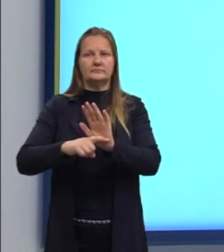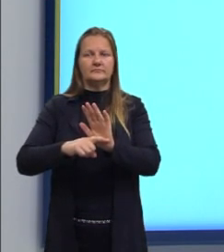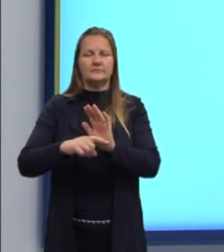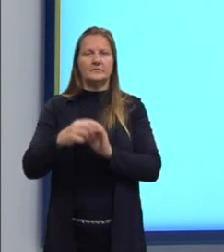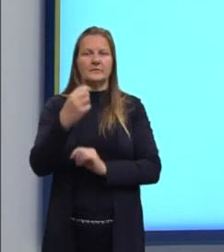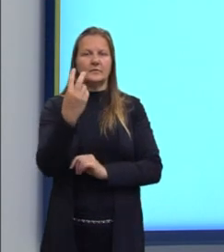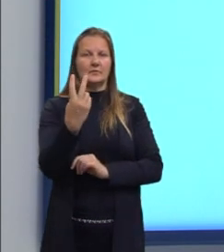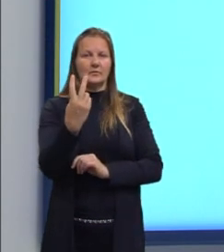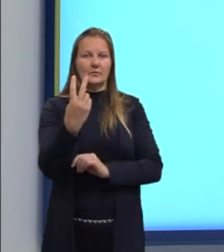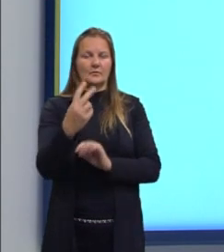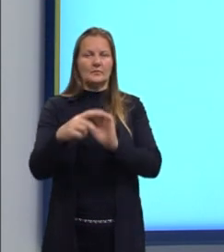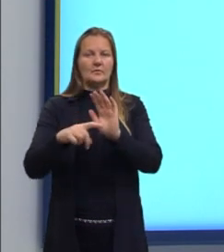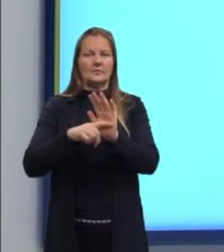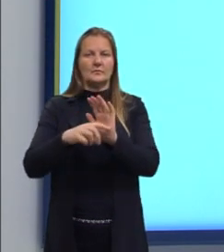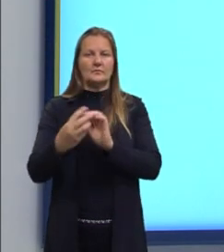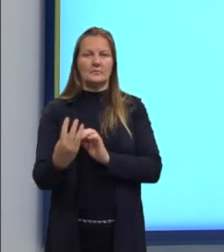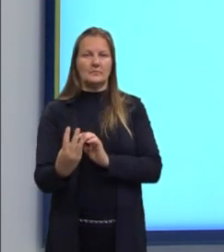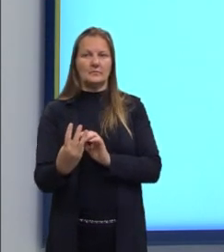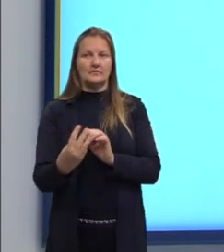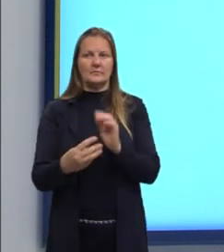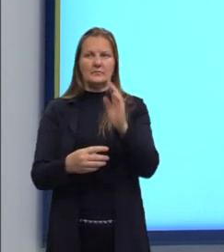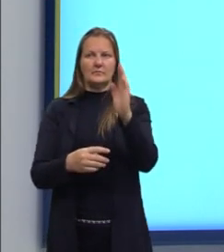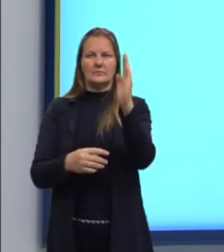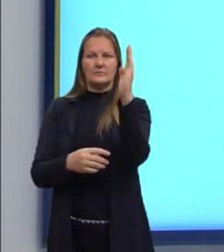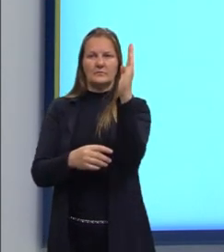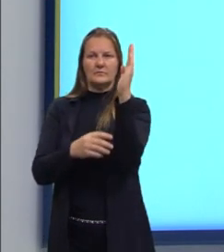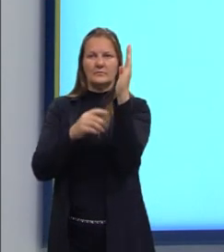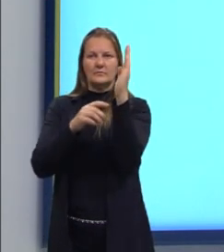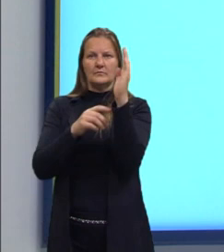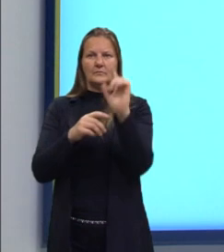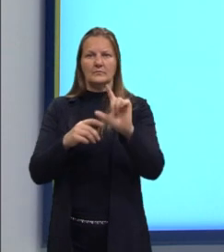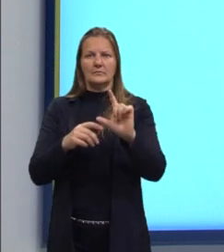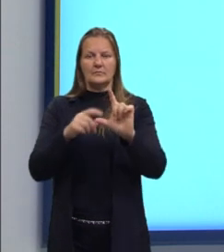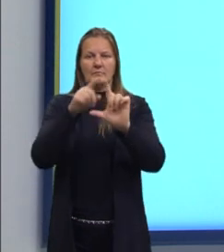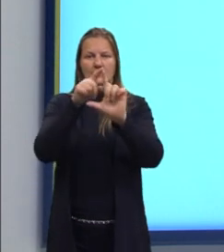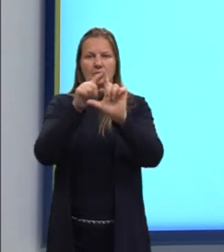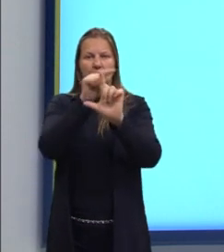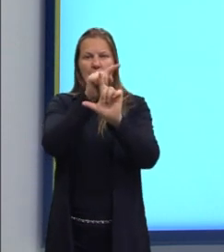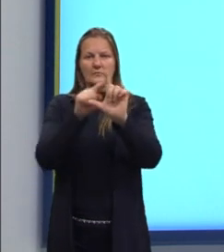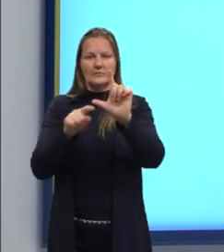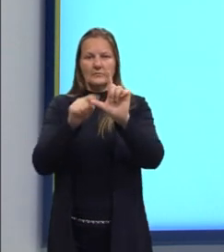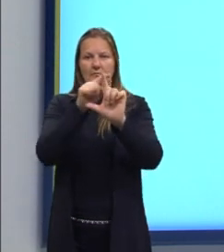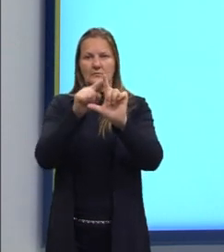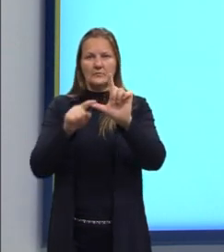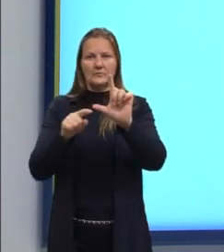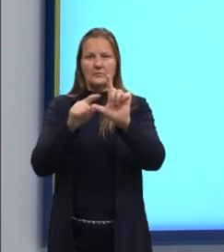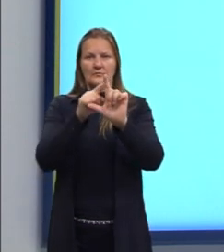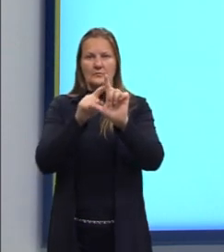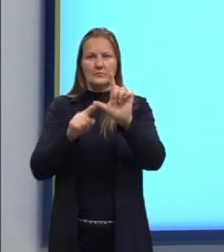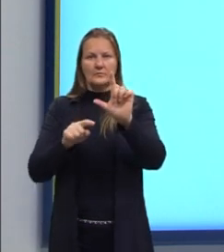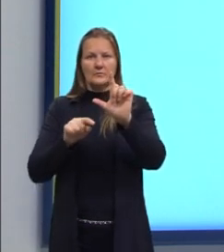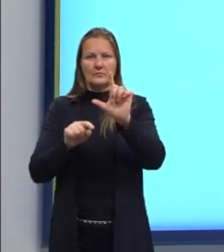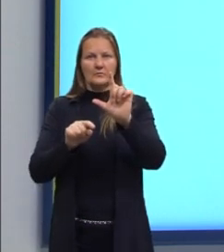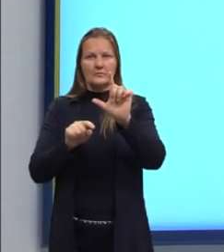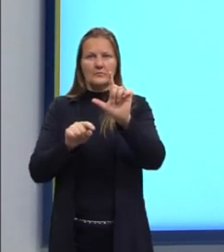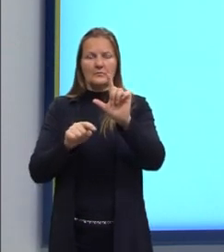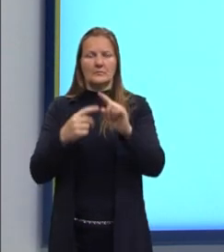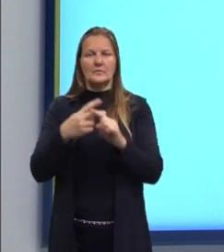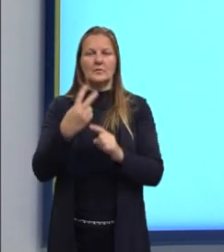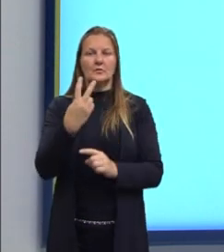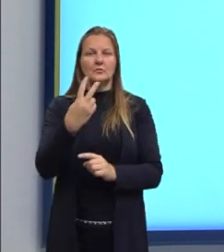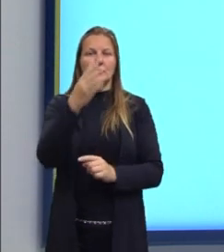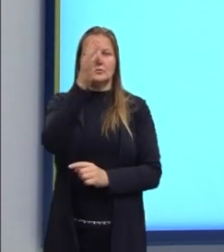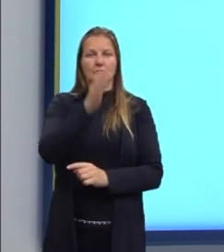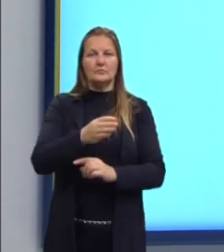menos três esse ponto então a gente diz que ele pertence as duas retas logo a solução do sistema